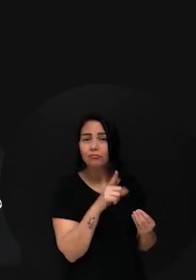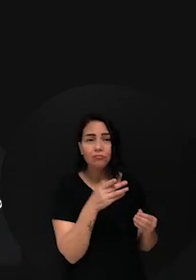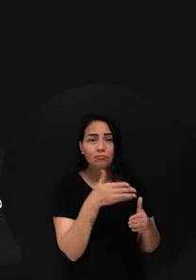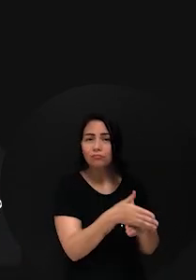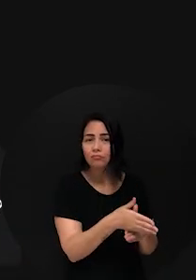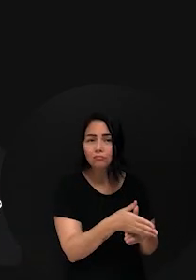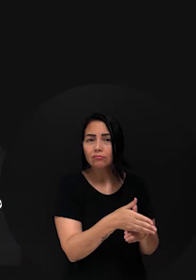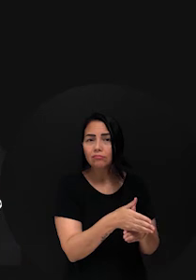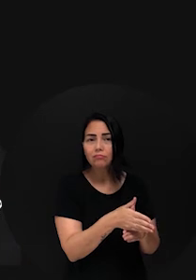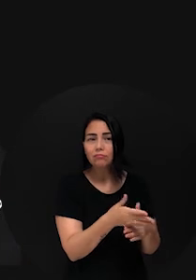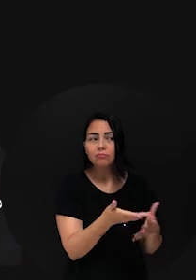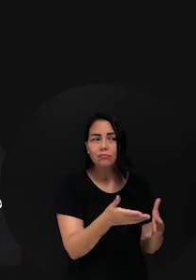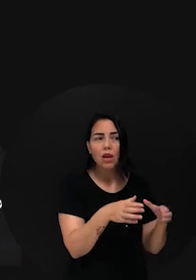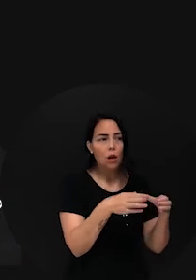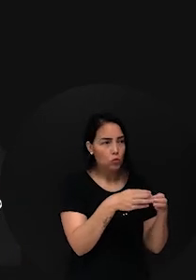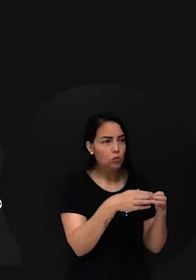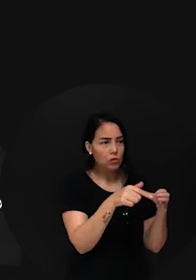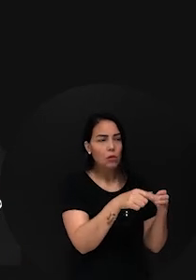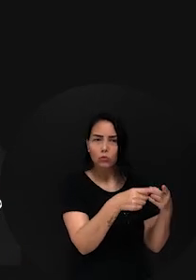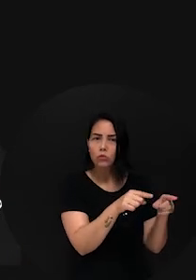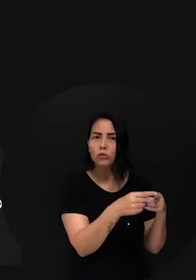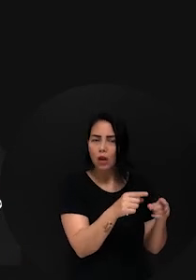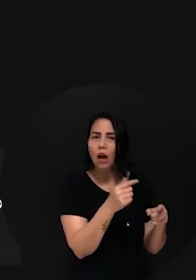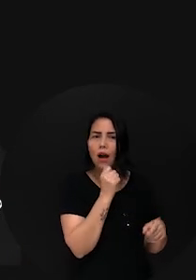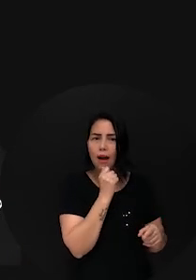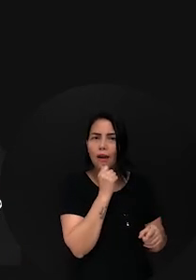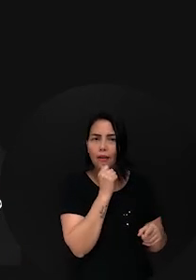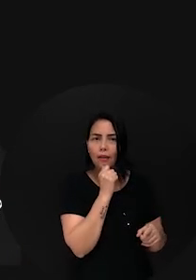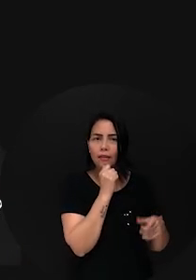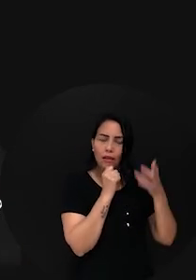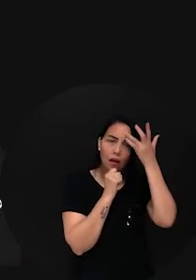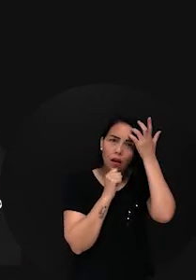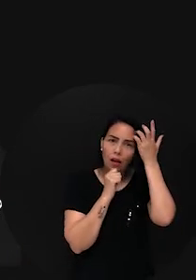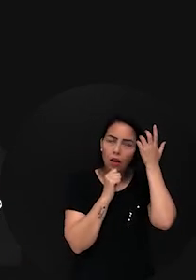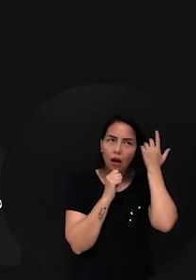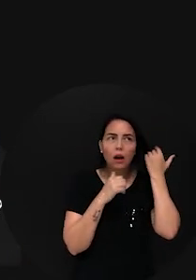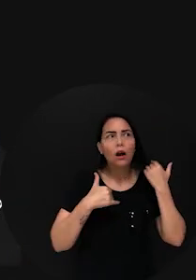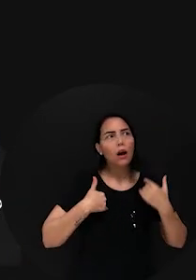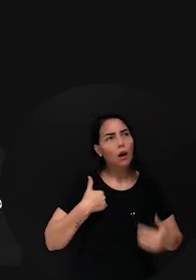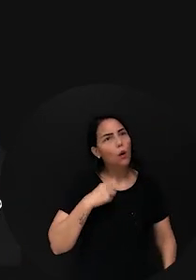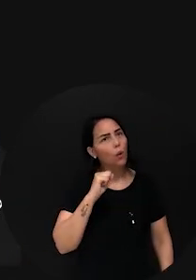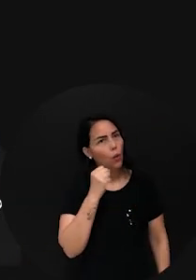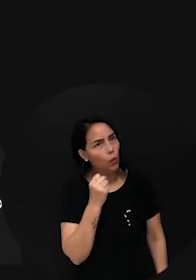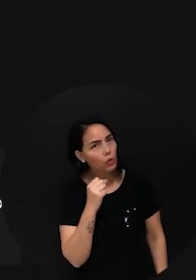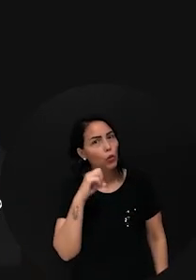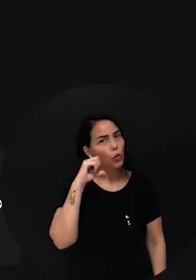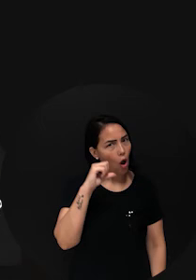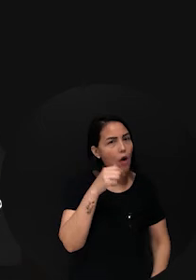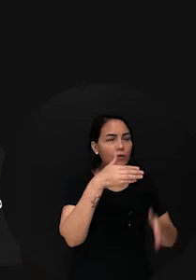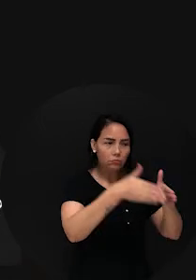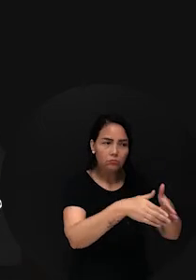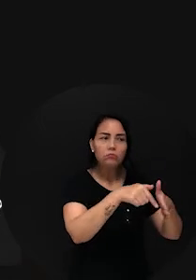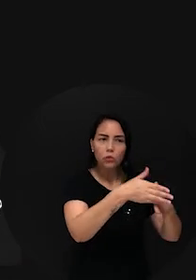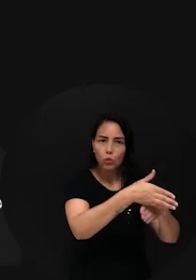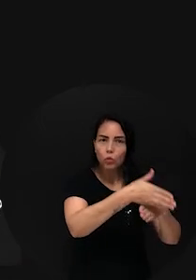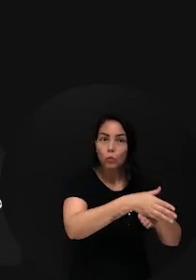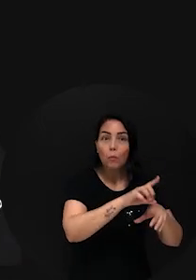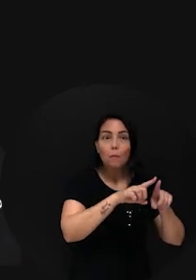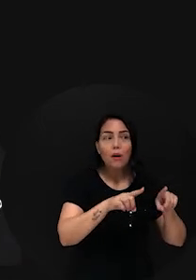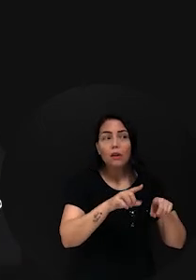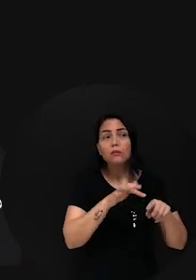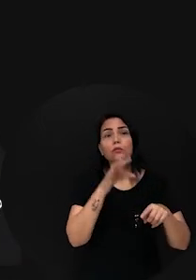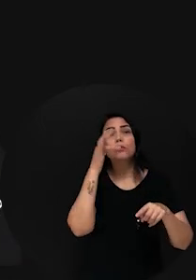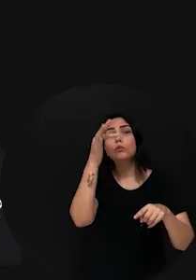Ela é da turma de musicalização ainda. 8 e 9 anos, durante esse ano, ela é da aula de musicalização. Mas,